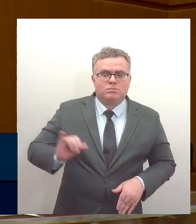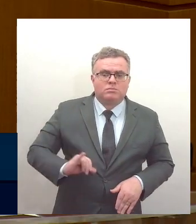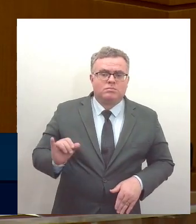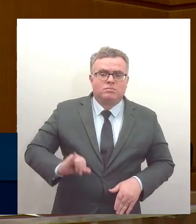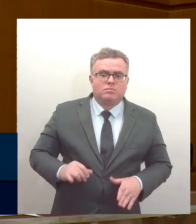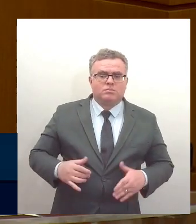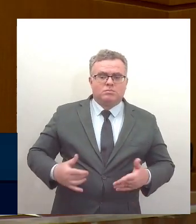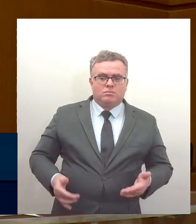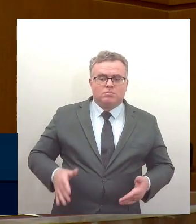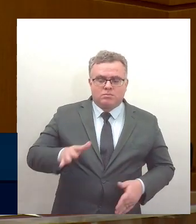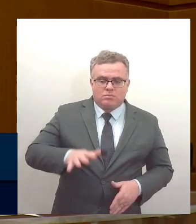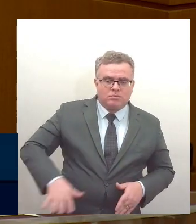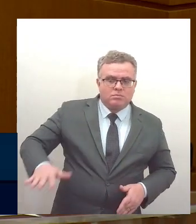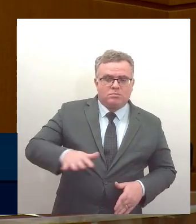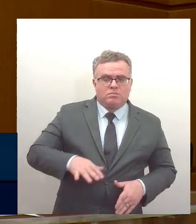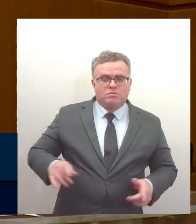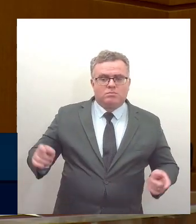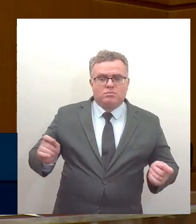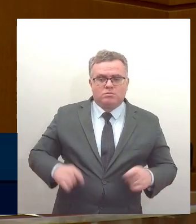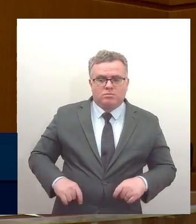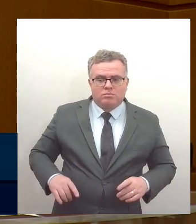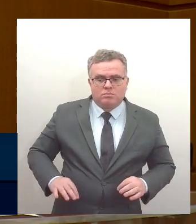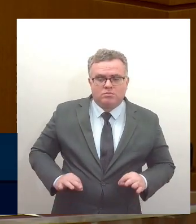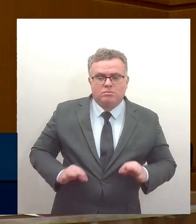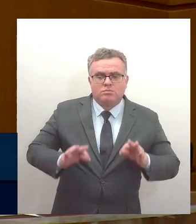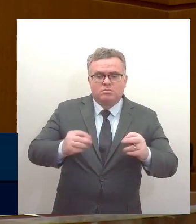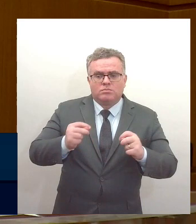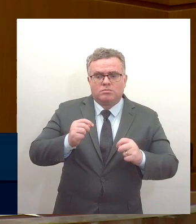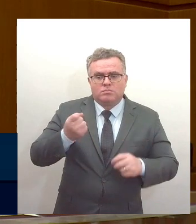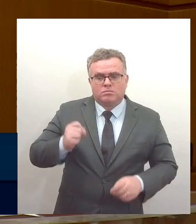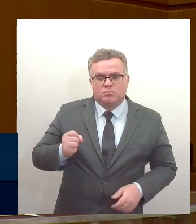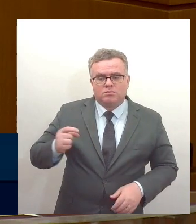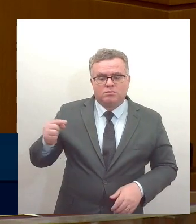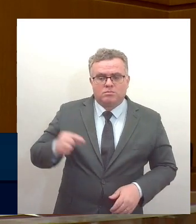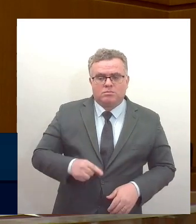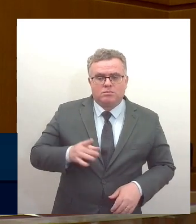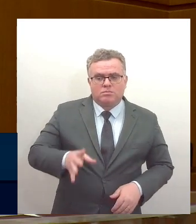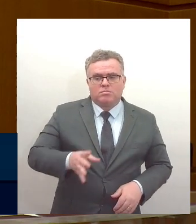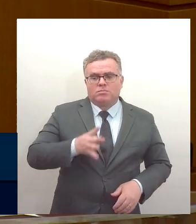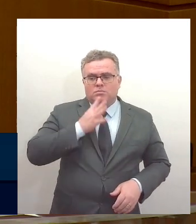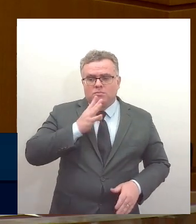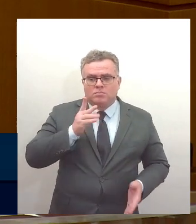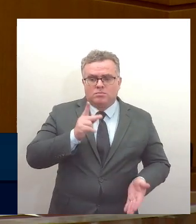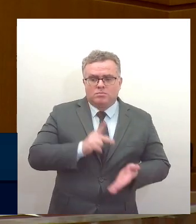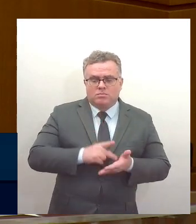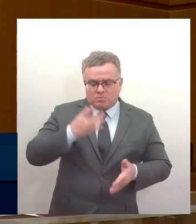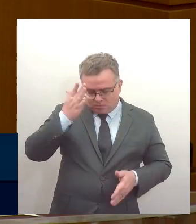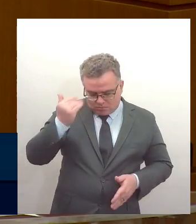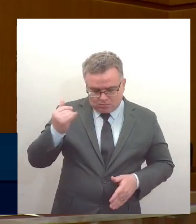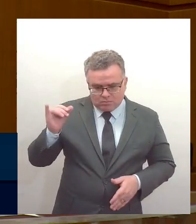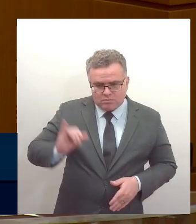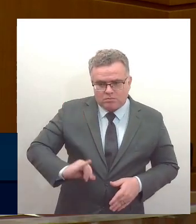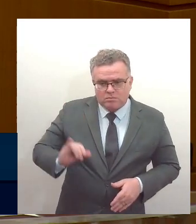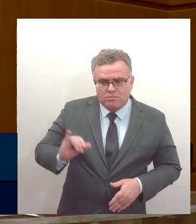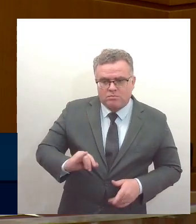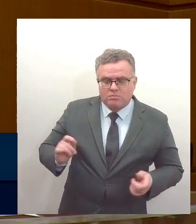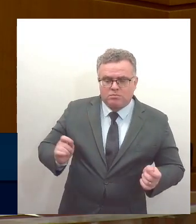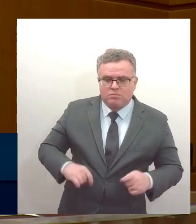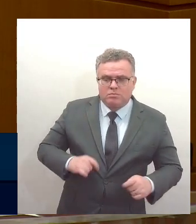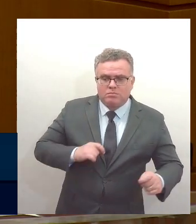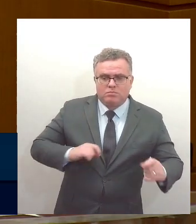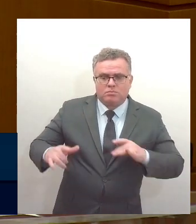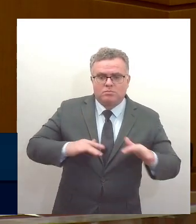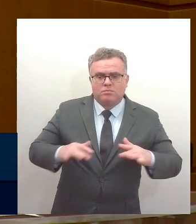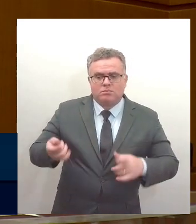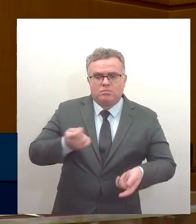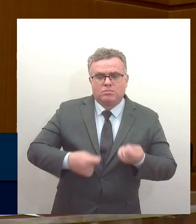o Estado. Conheço o evento e sei da importância para o setor, movimentando a economia, mas também levando novas